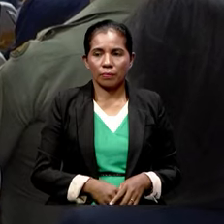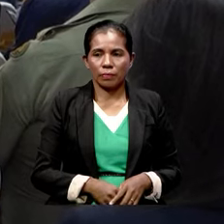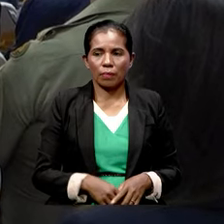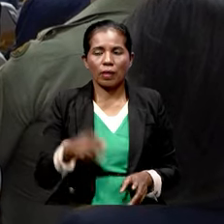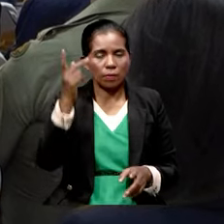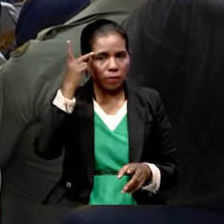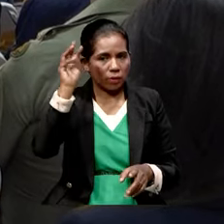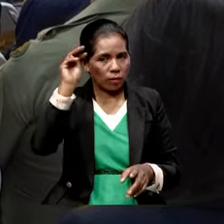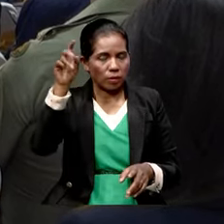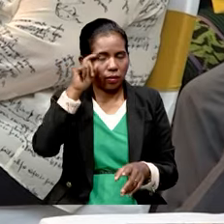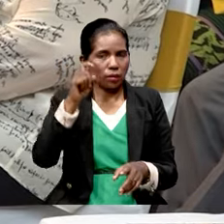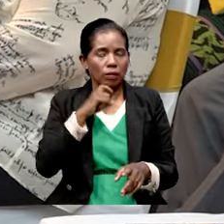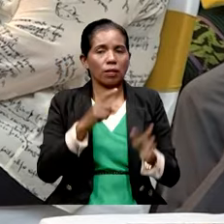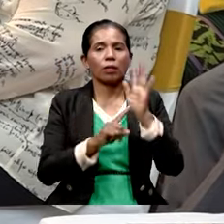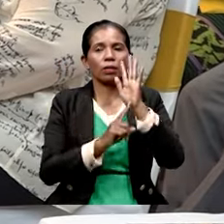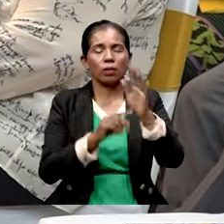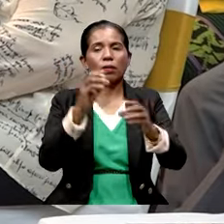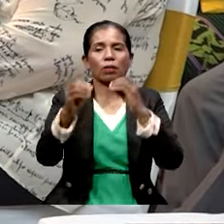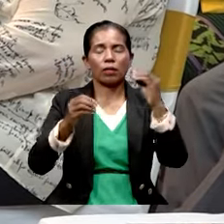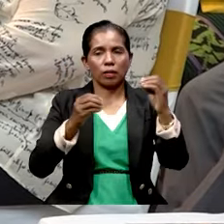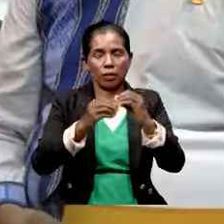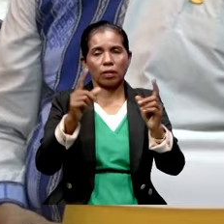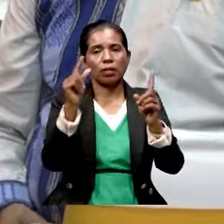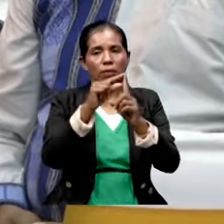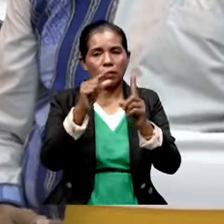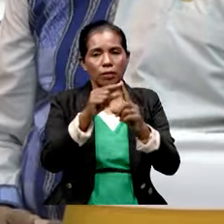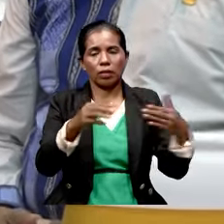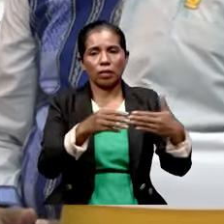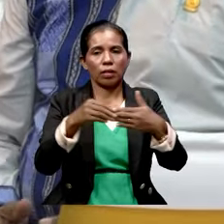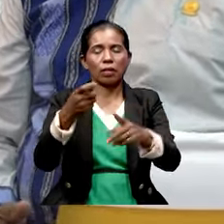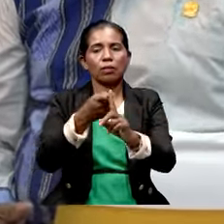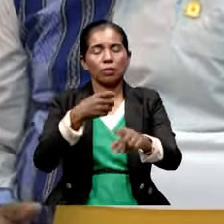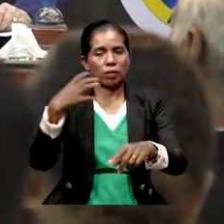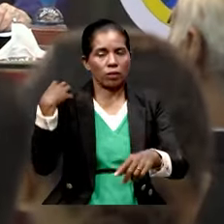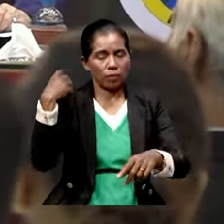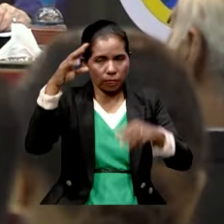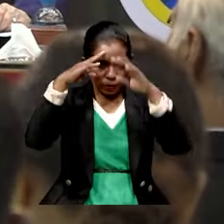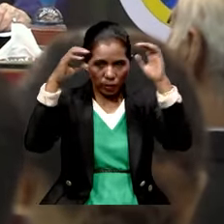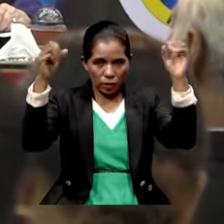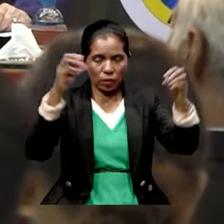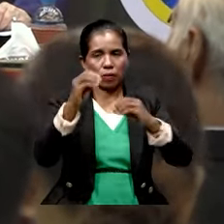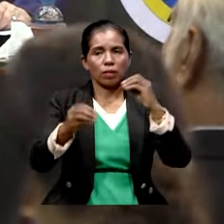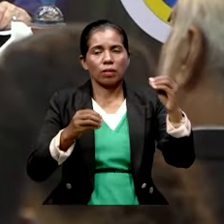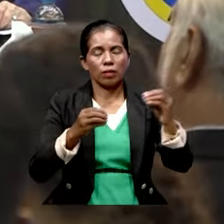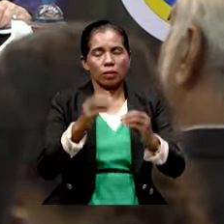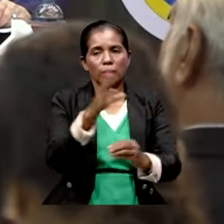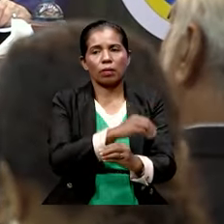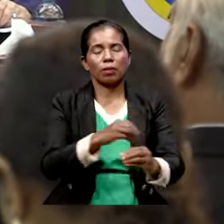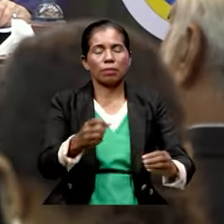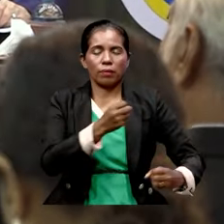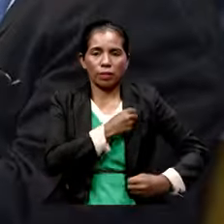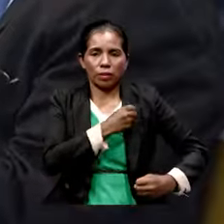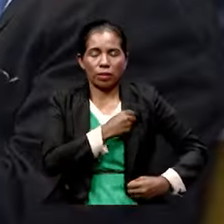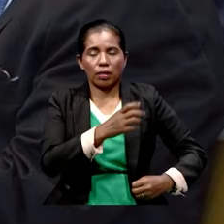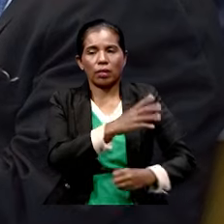Primeiro-ministro Cairala Sanana Guzmão, a tua assunto, né? Leu se palestra, né? Organiza o Palácio Presidencial, com a intervenção Interfet Nian, ba caso Sira